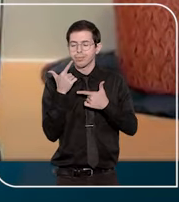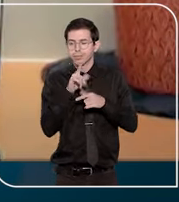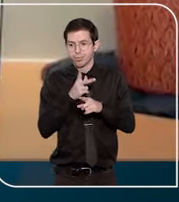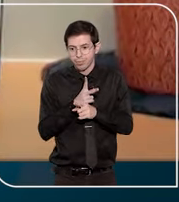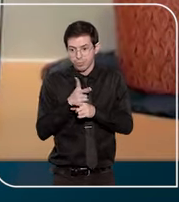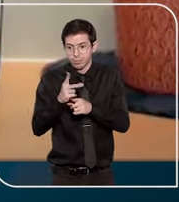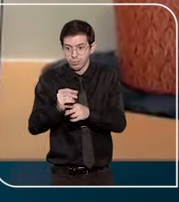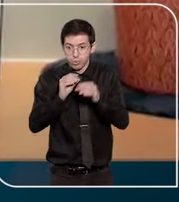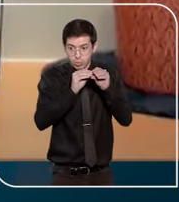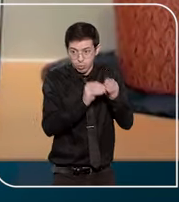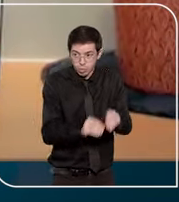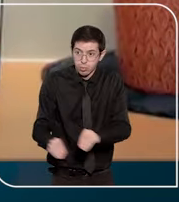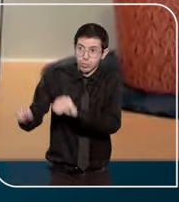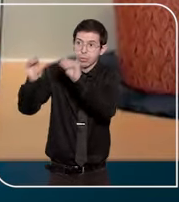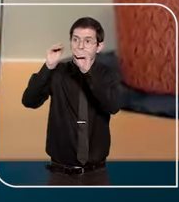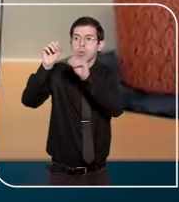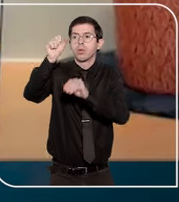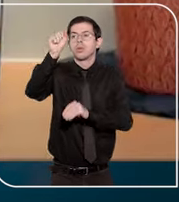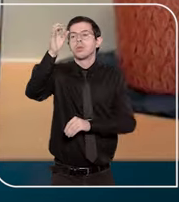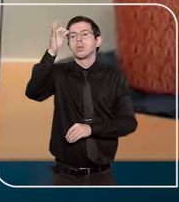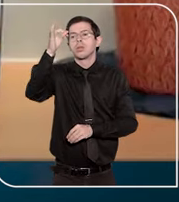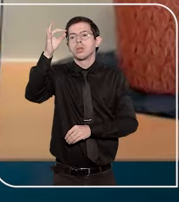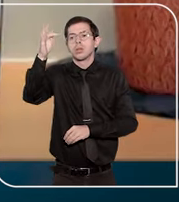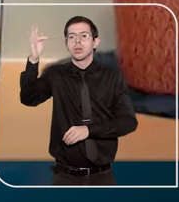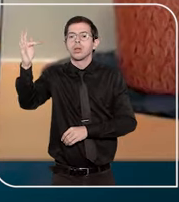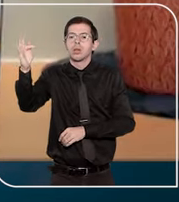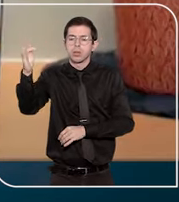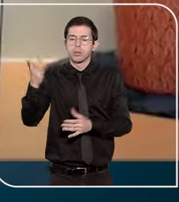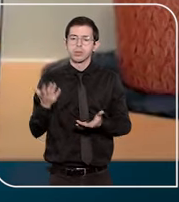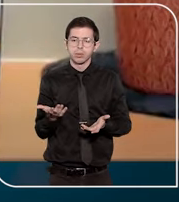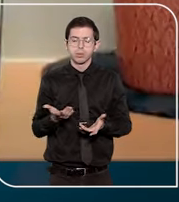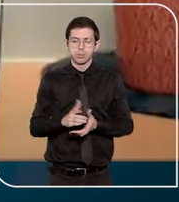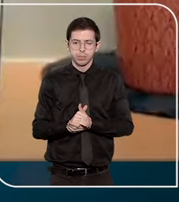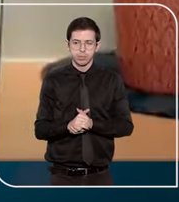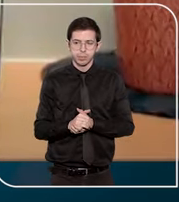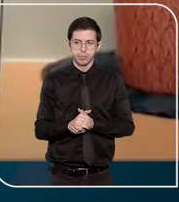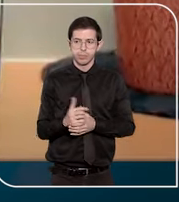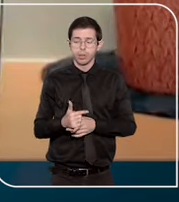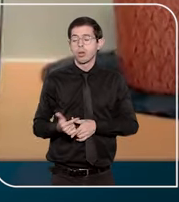ser alçado até a Corte Suprema.